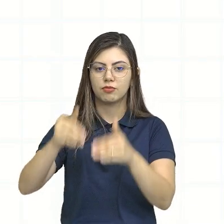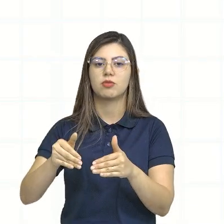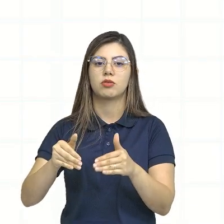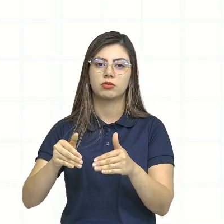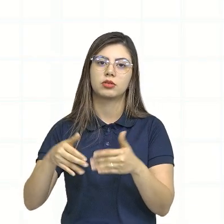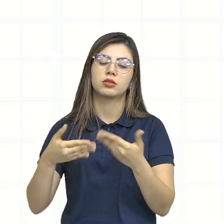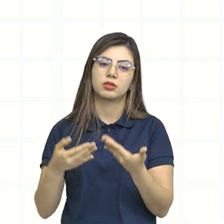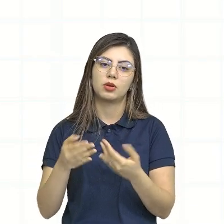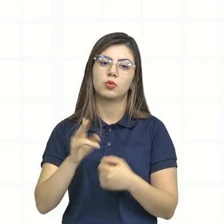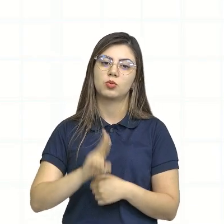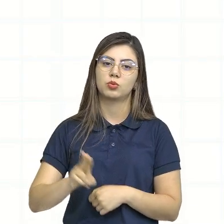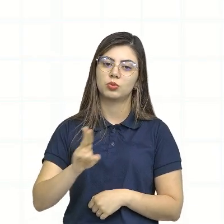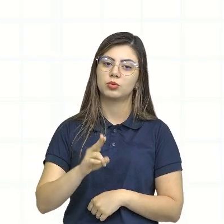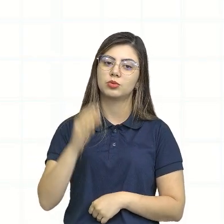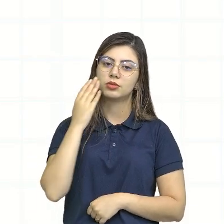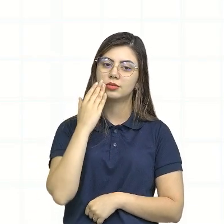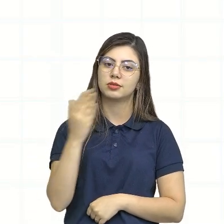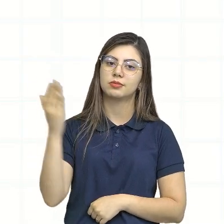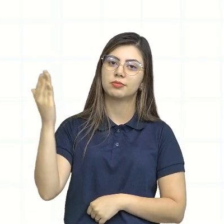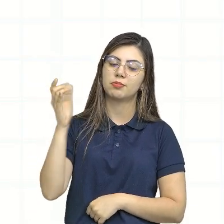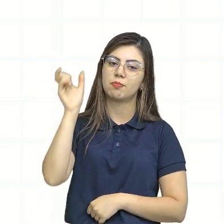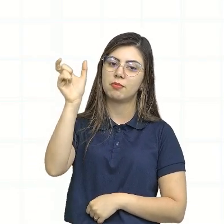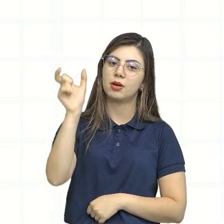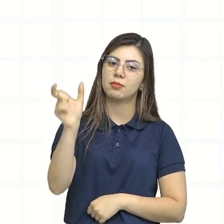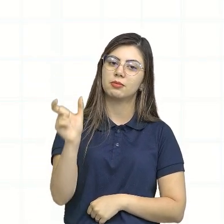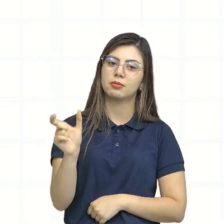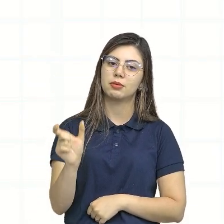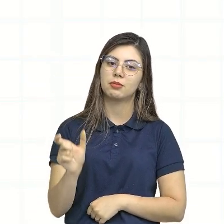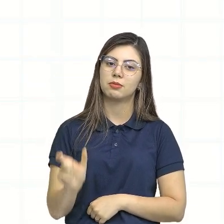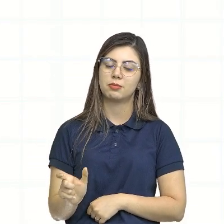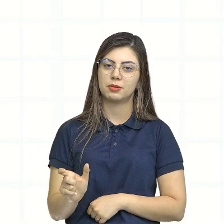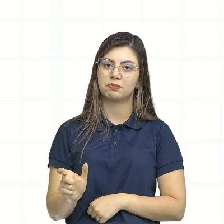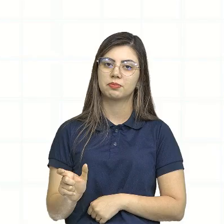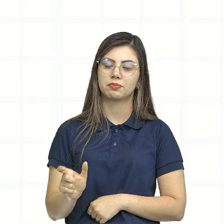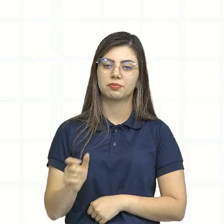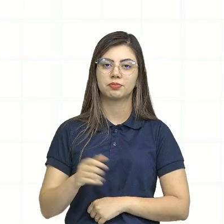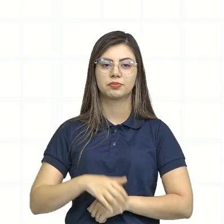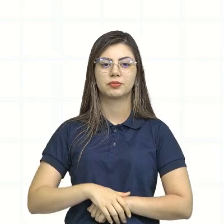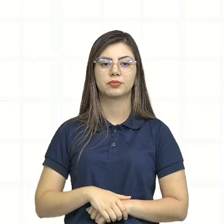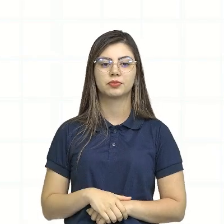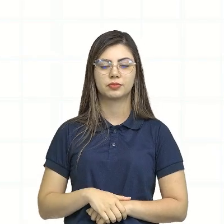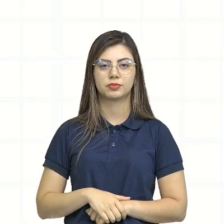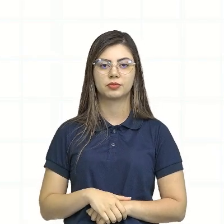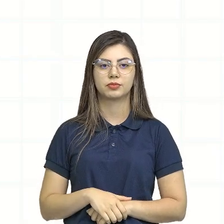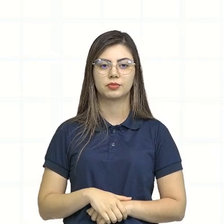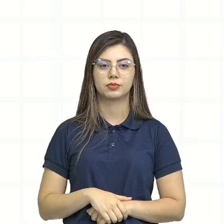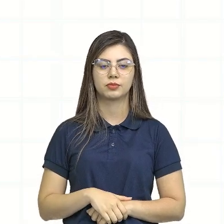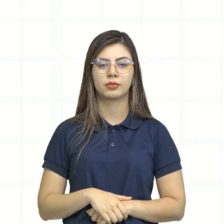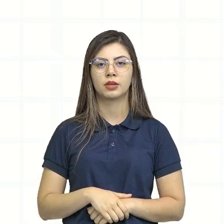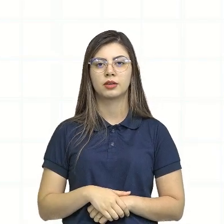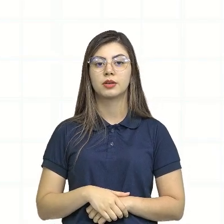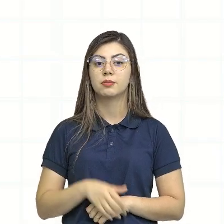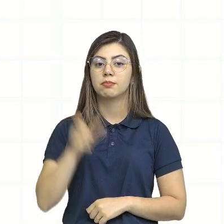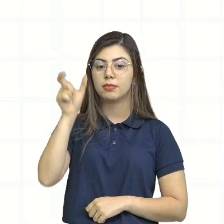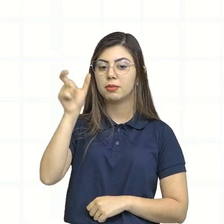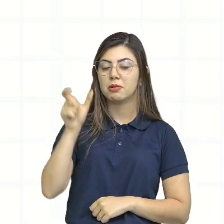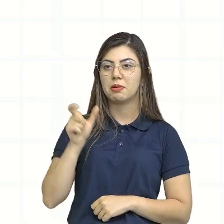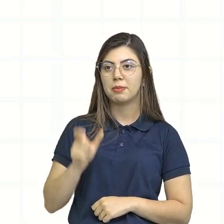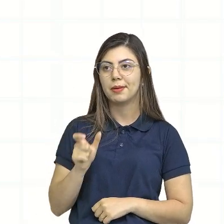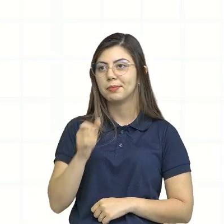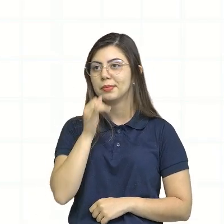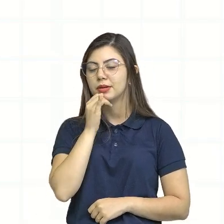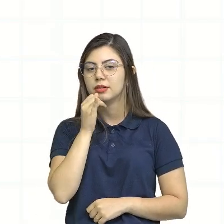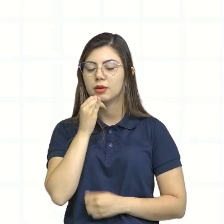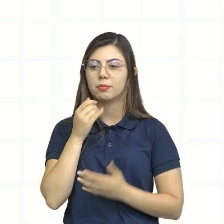qual, when é quando, where, onde, why, por quê, how, como. Se eu for utilizar uma